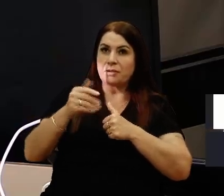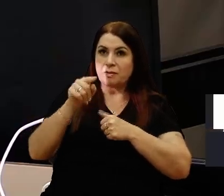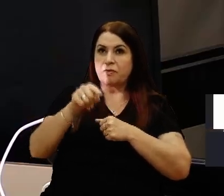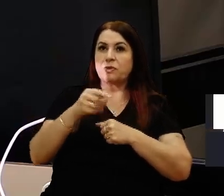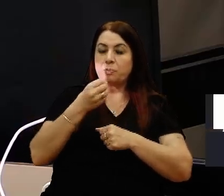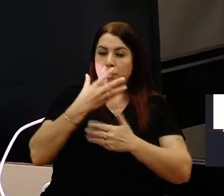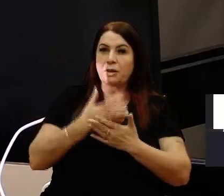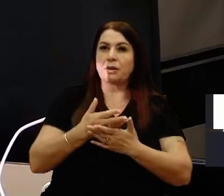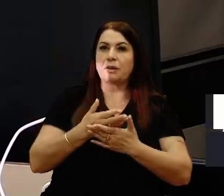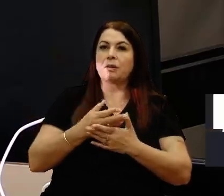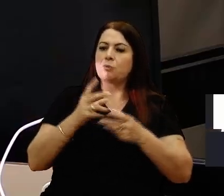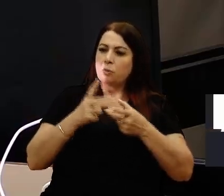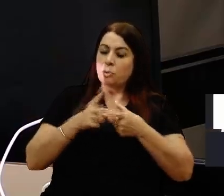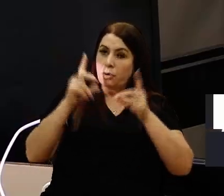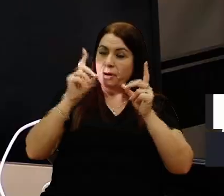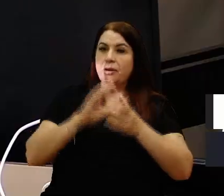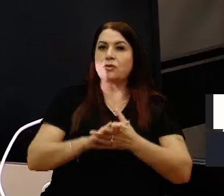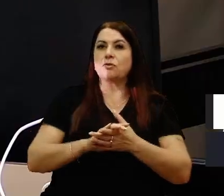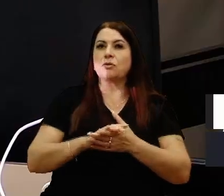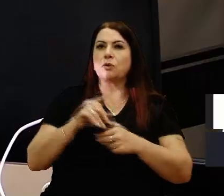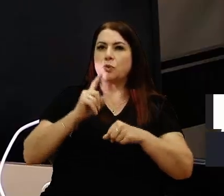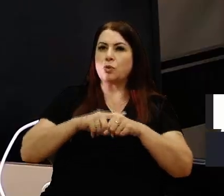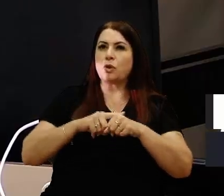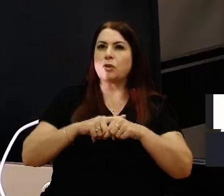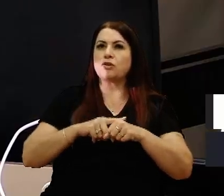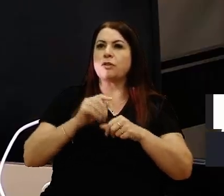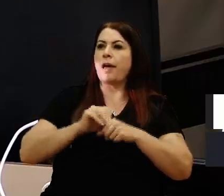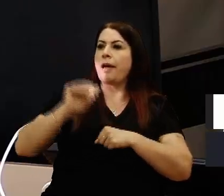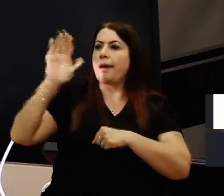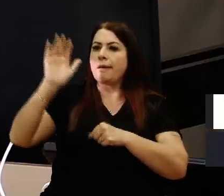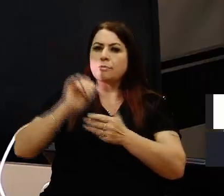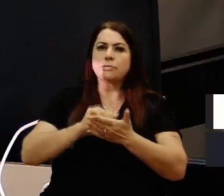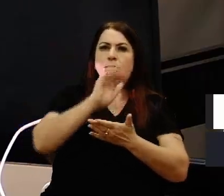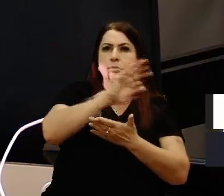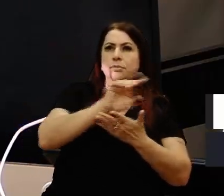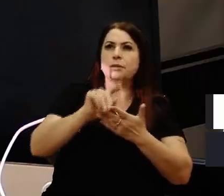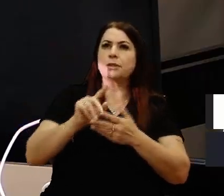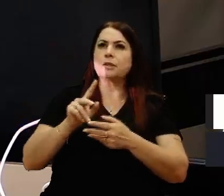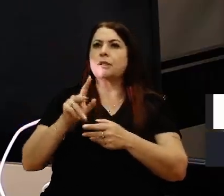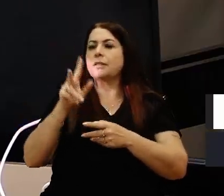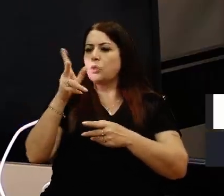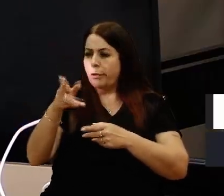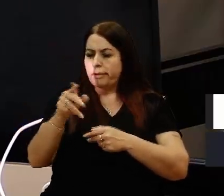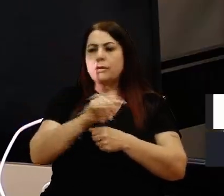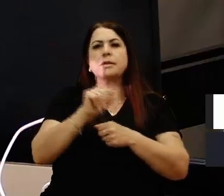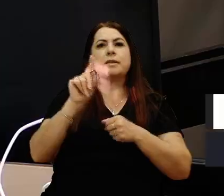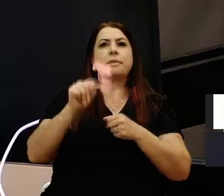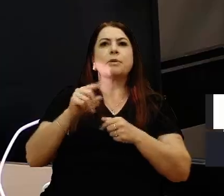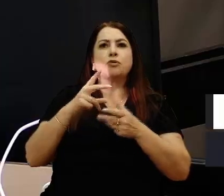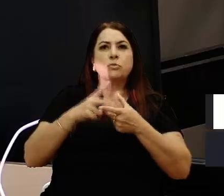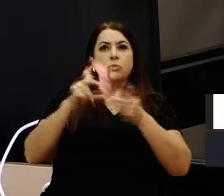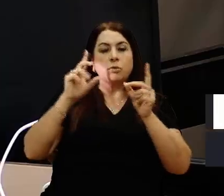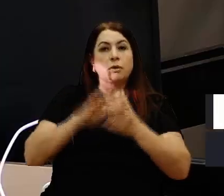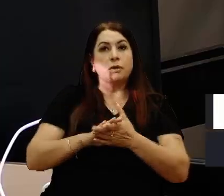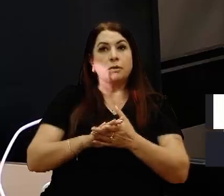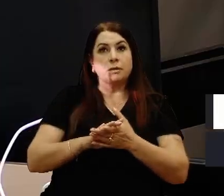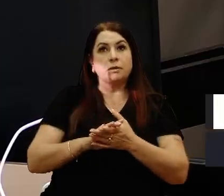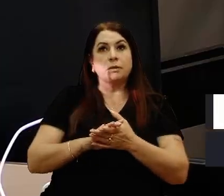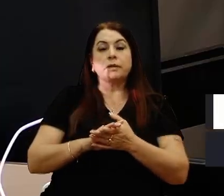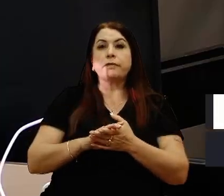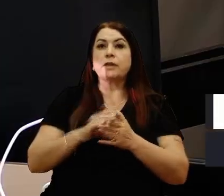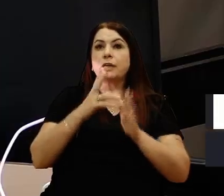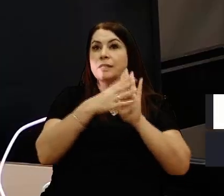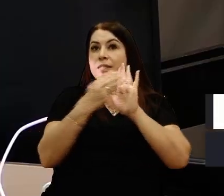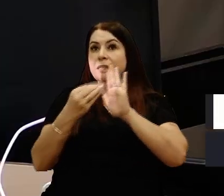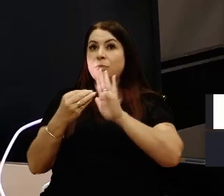muito bem, muito democrático, nas horas de dar os apartes, nas horas de cortar a palavra, sempre foi de forma democrática, e isso fica de exemplo